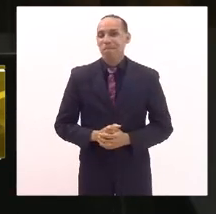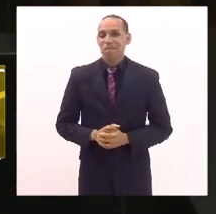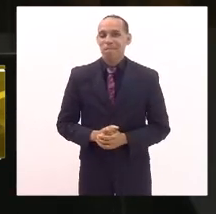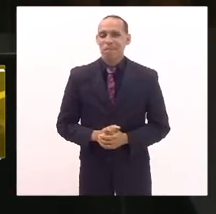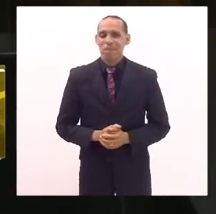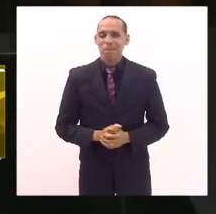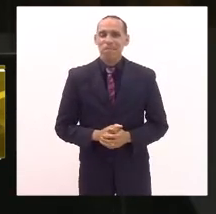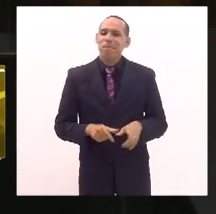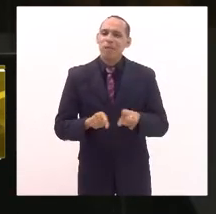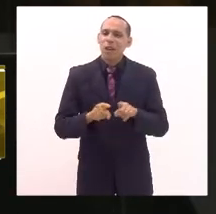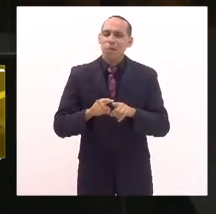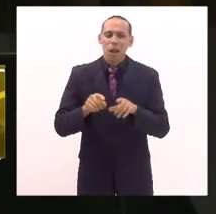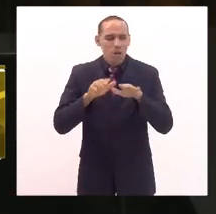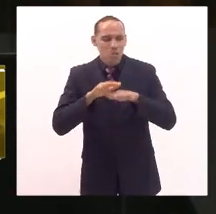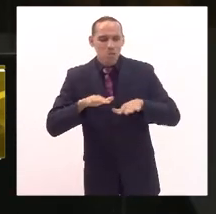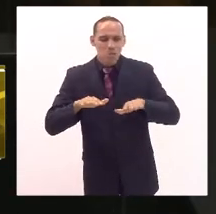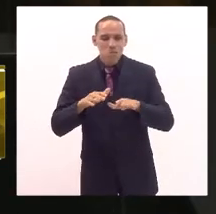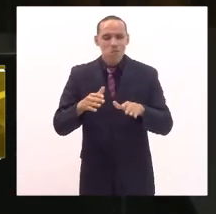todos os agraciados,